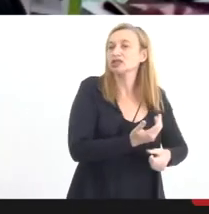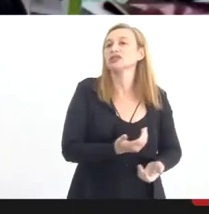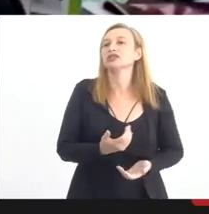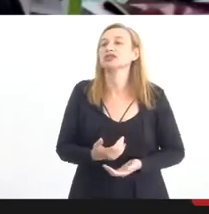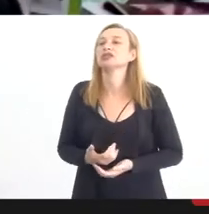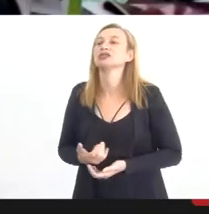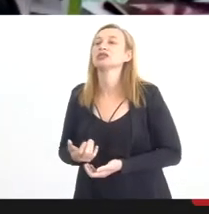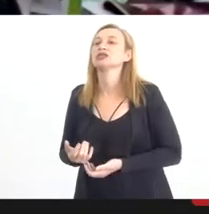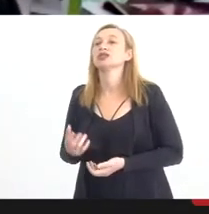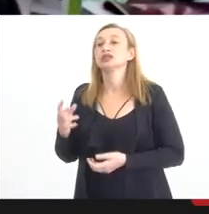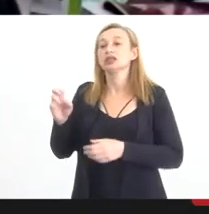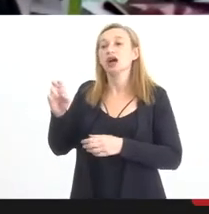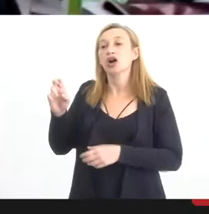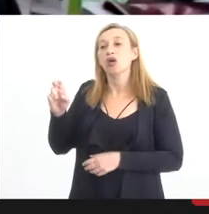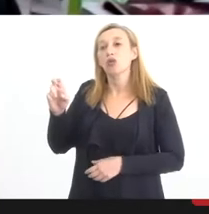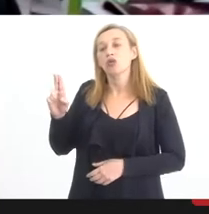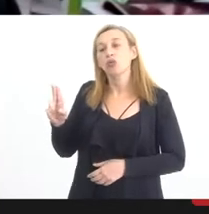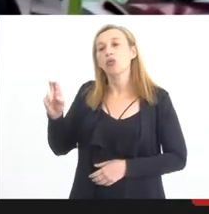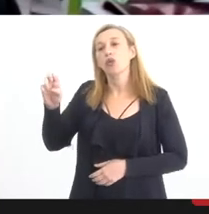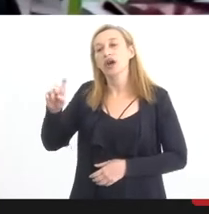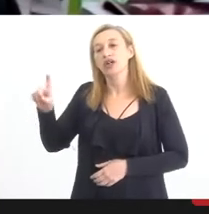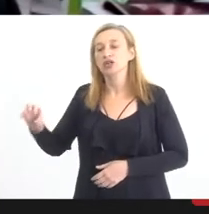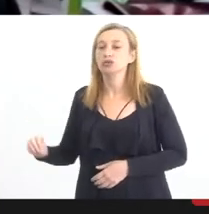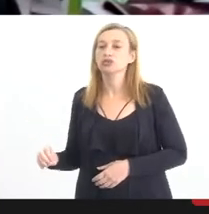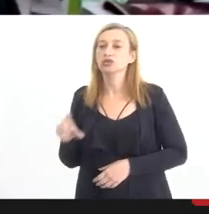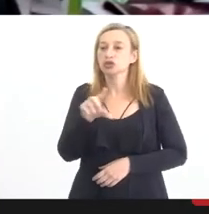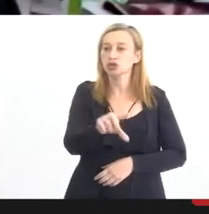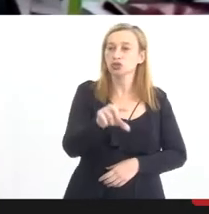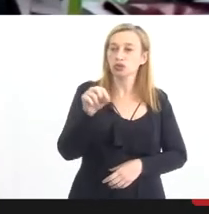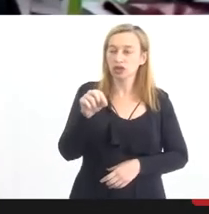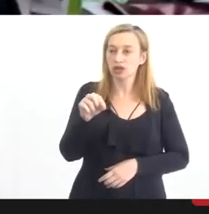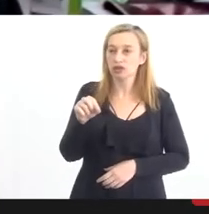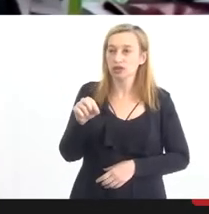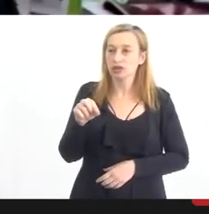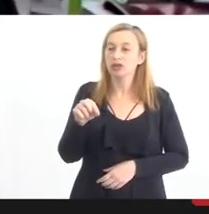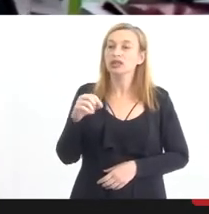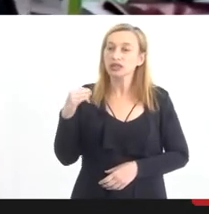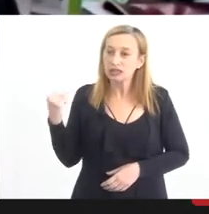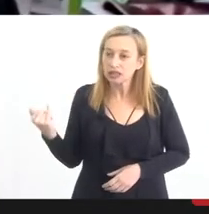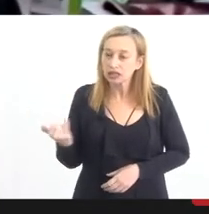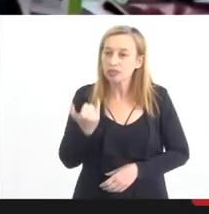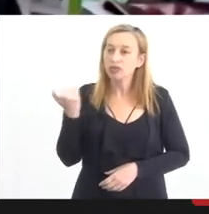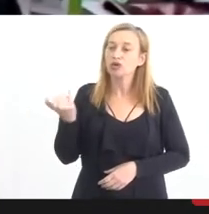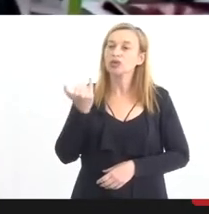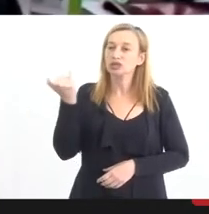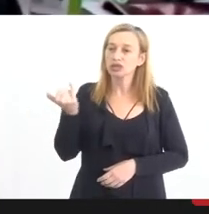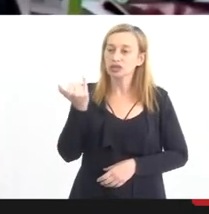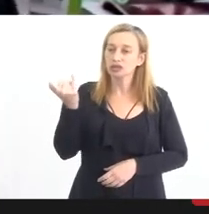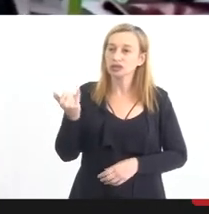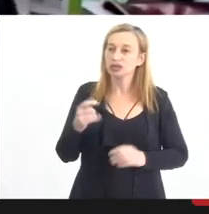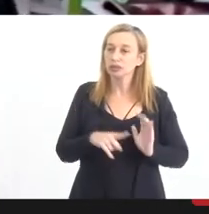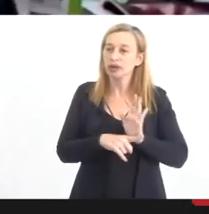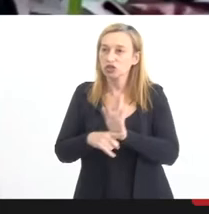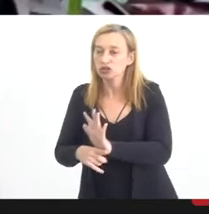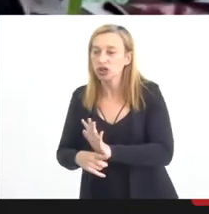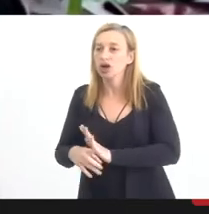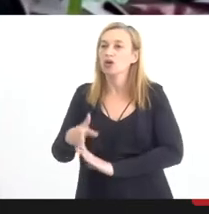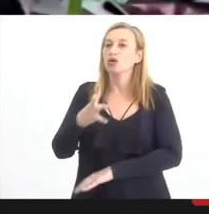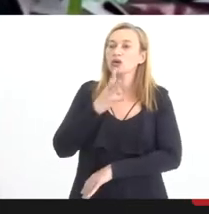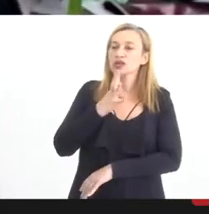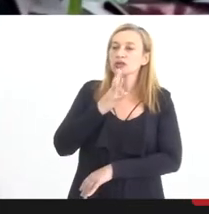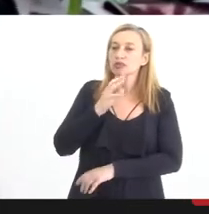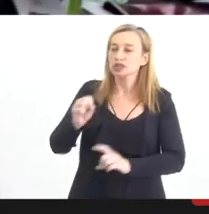conselhos da UESO, que tomaram essa decisão, que é uma decisão em favor do conhecimento, favor da